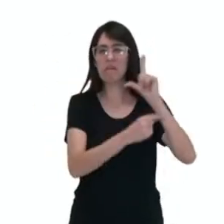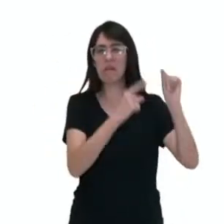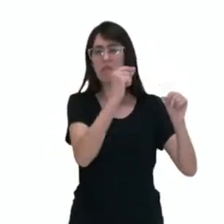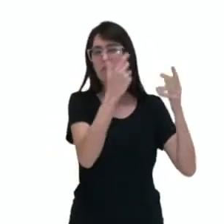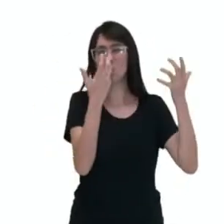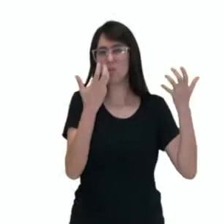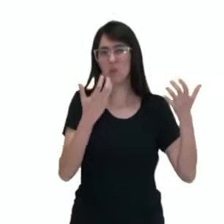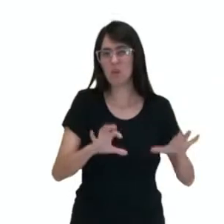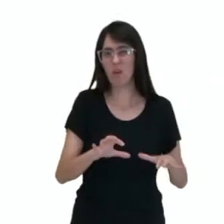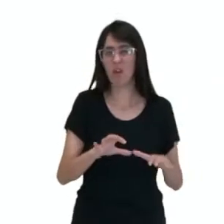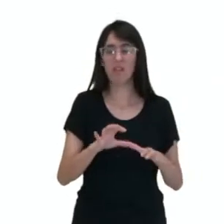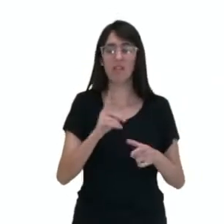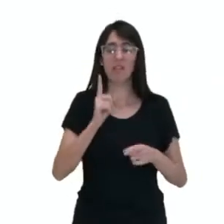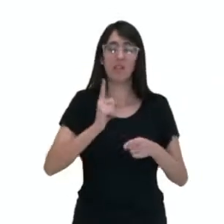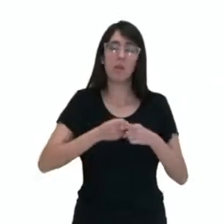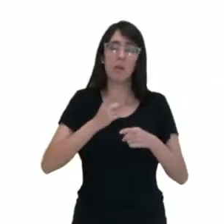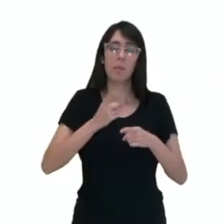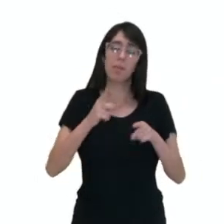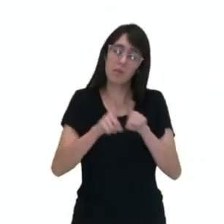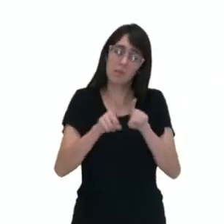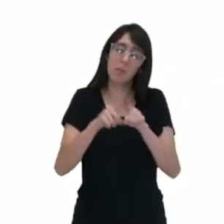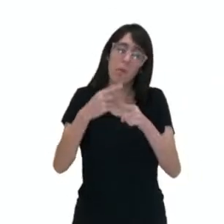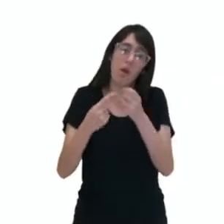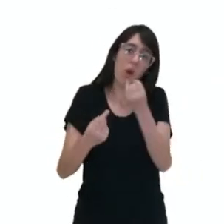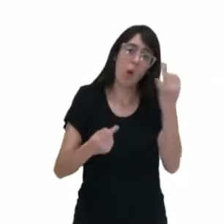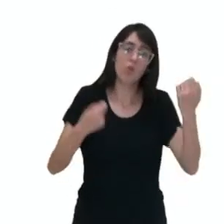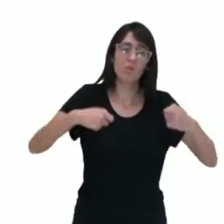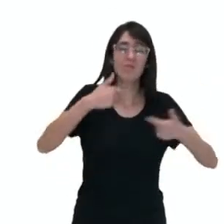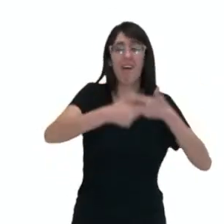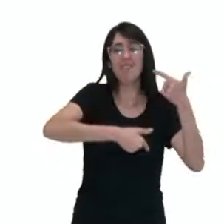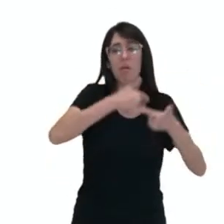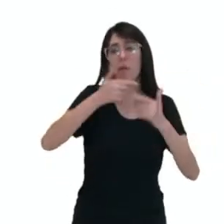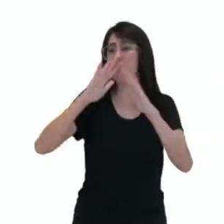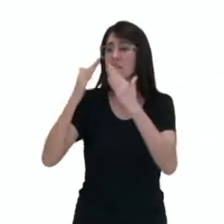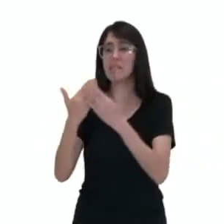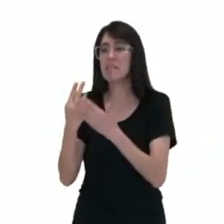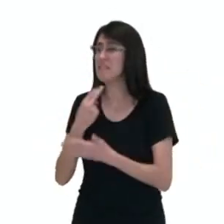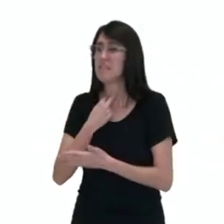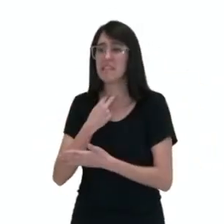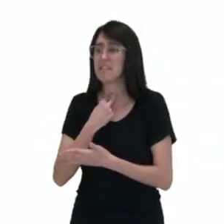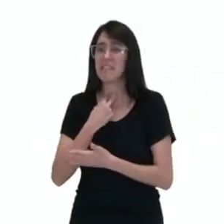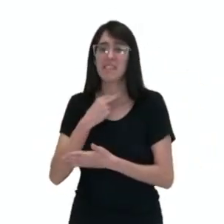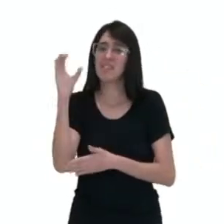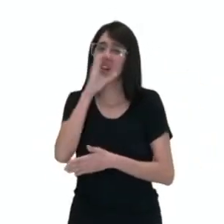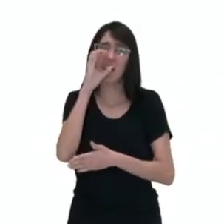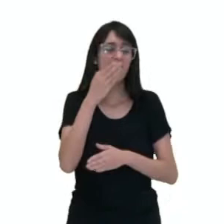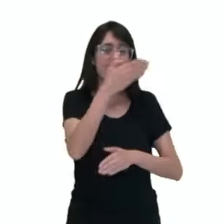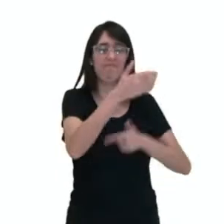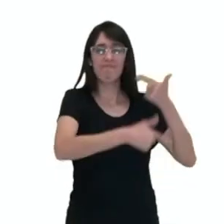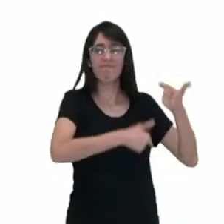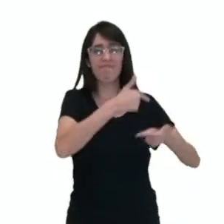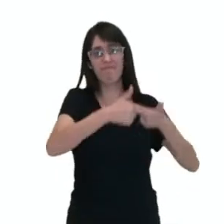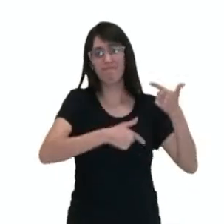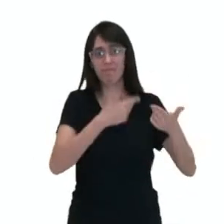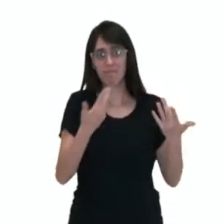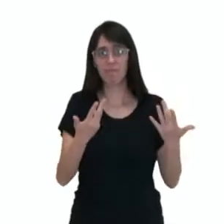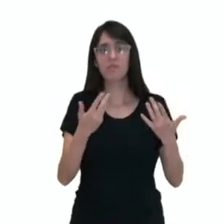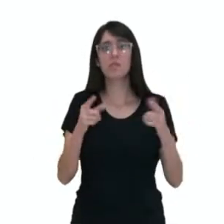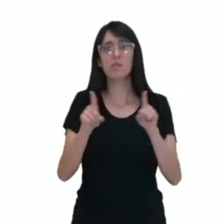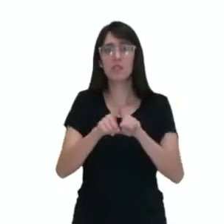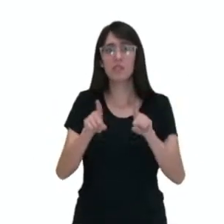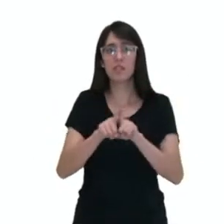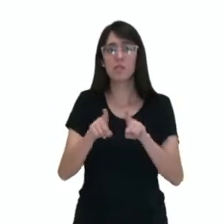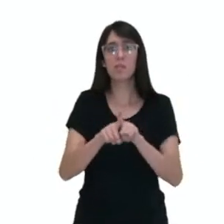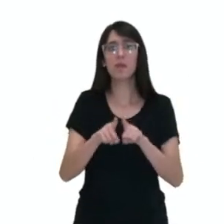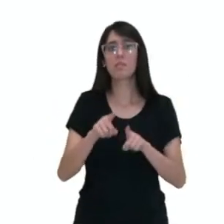por conta da necessidade de entrar no mercado de trabalho muito cedo e, com isso, a evasão